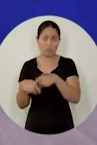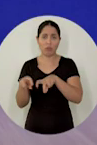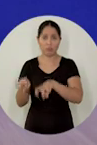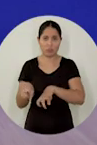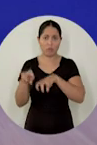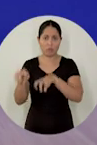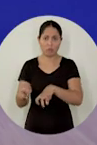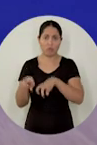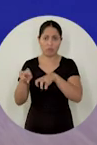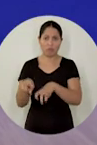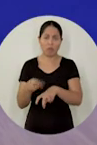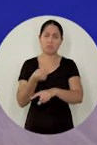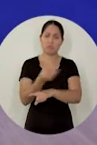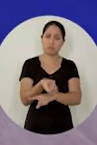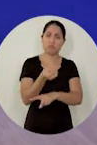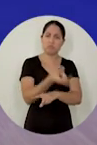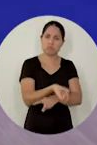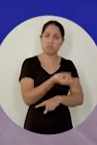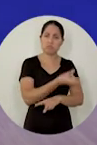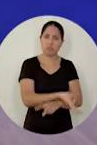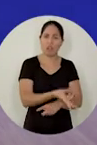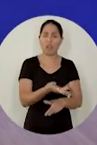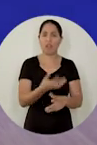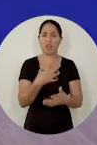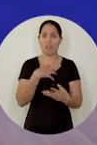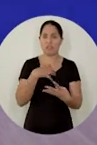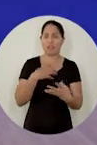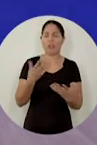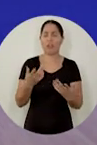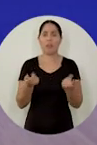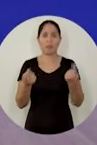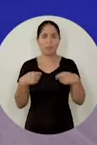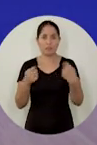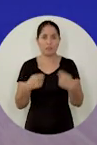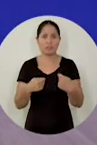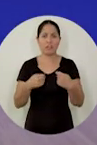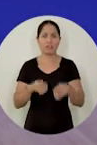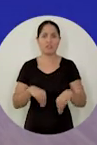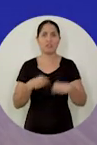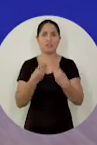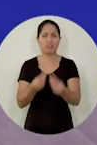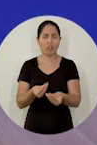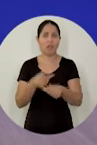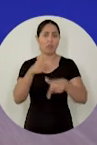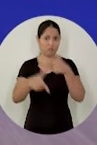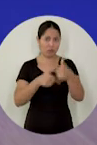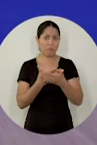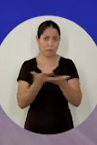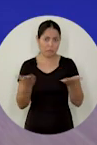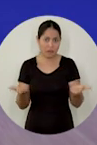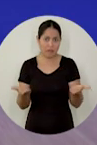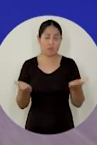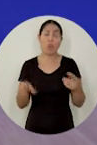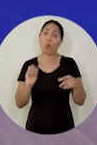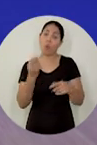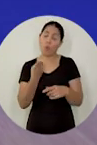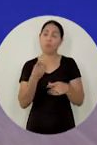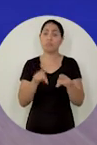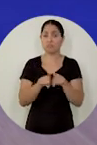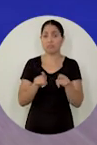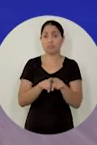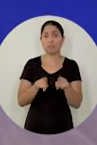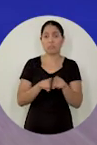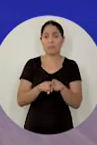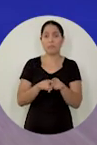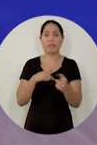rural as atividades agropecuárias, seja no sentido de garantir-lhes o pleno emprego, seja no de harmonizá-las